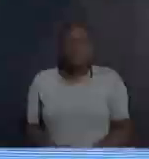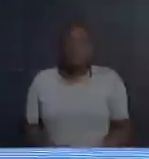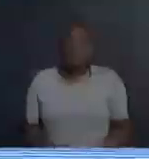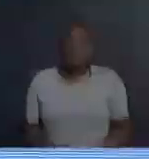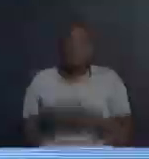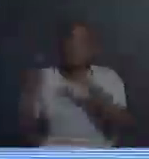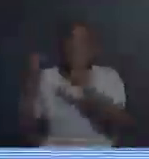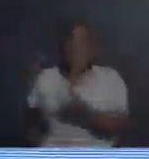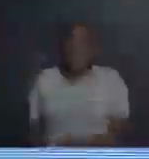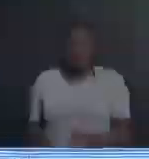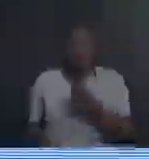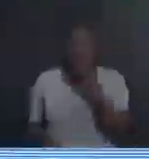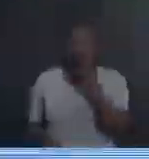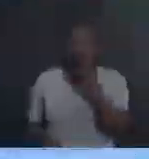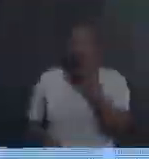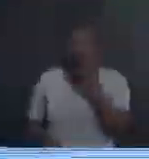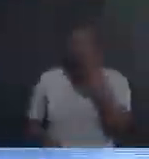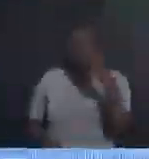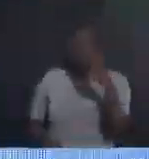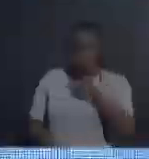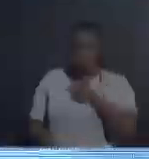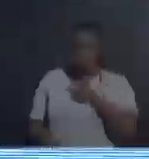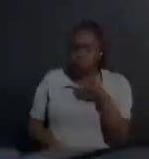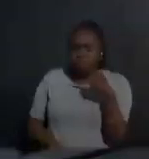a pessoa parece estar do avesso, de tão feia que é.